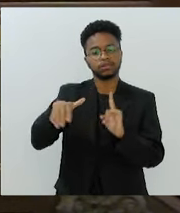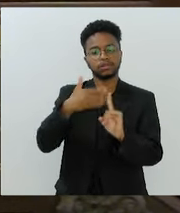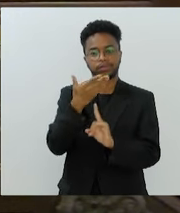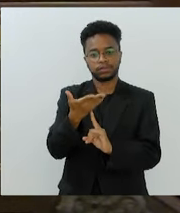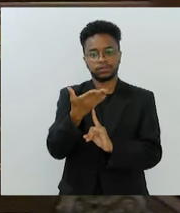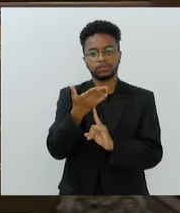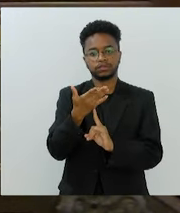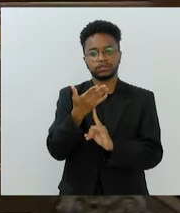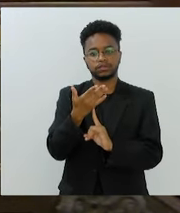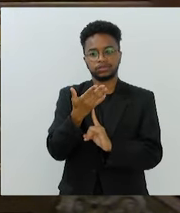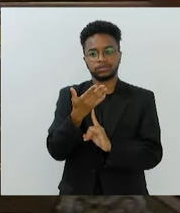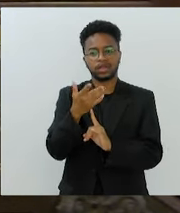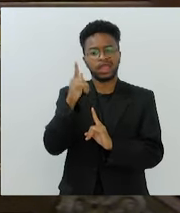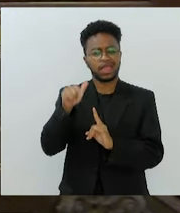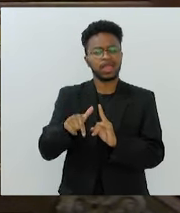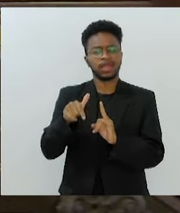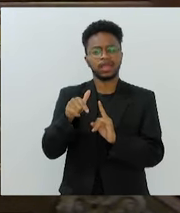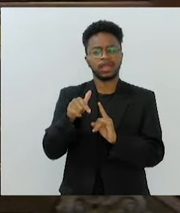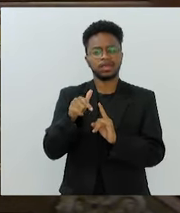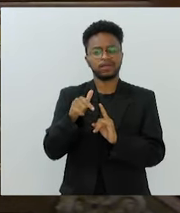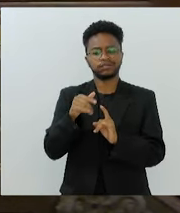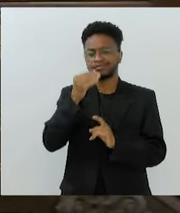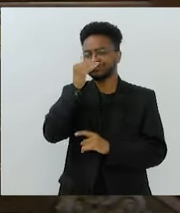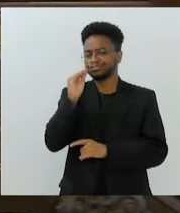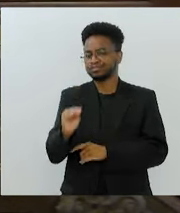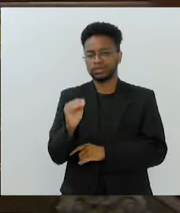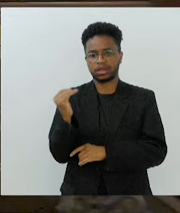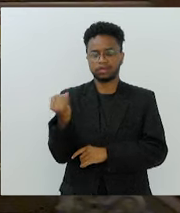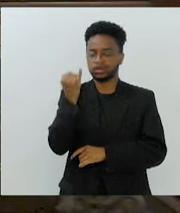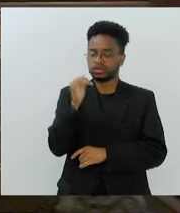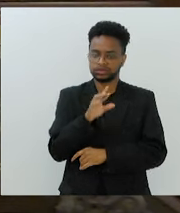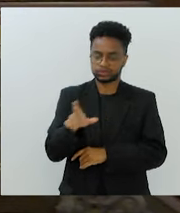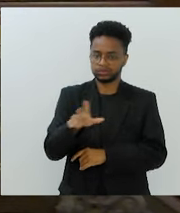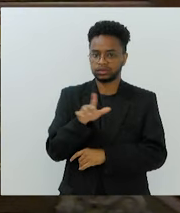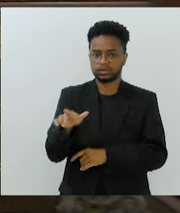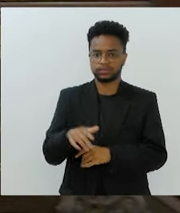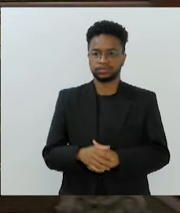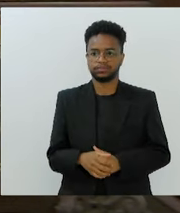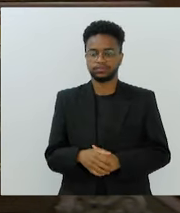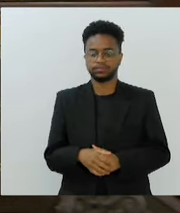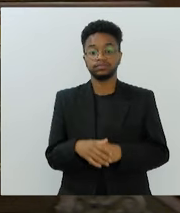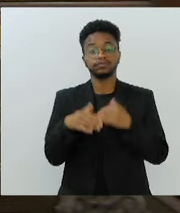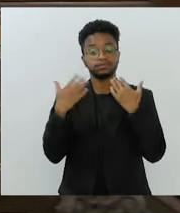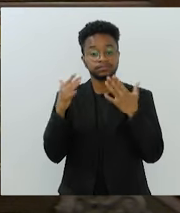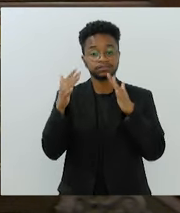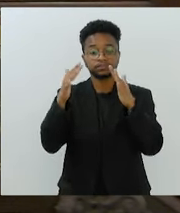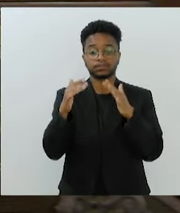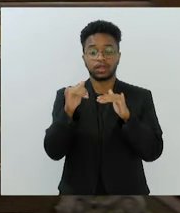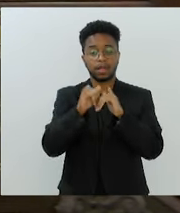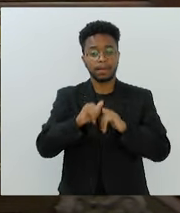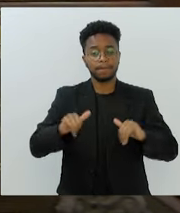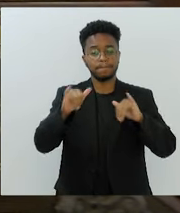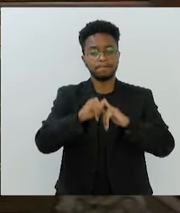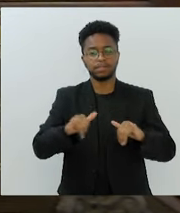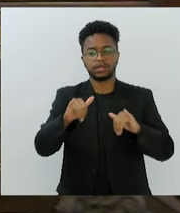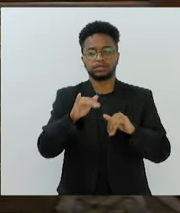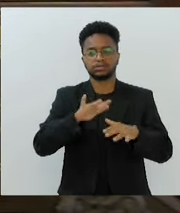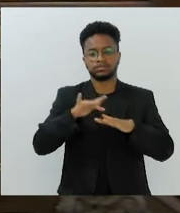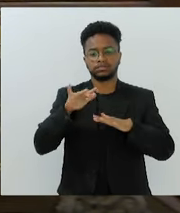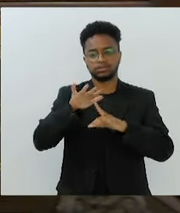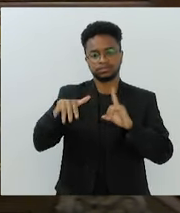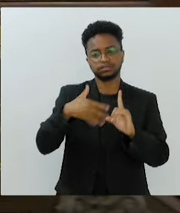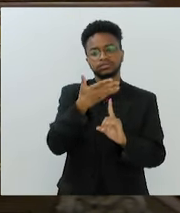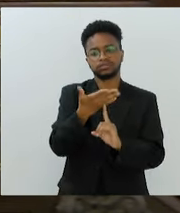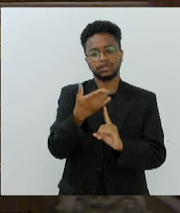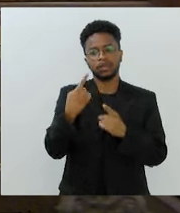era periférico, desimportante, quase marginal. Viva a mídia ambiental, que a